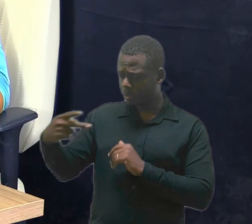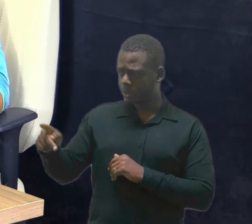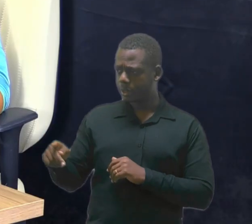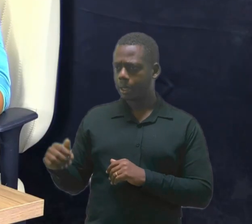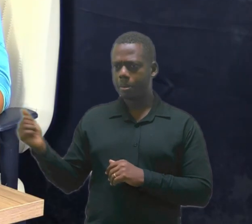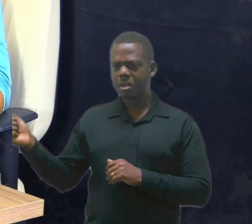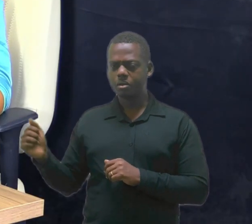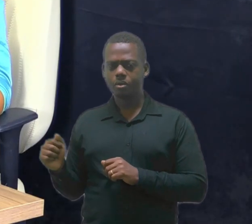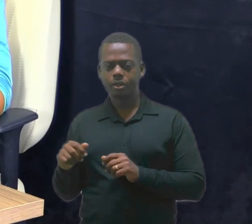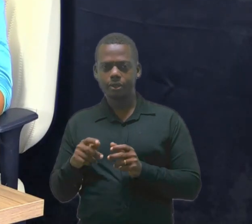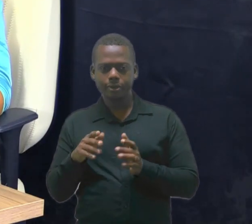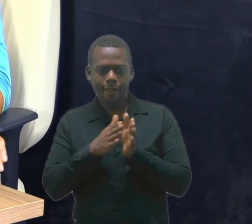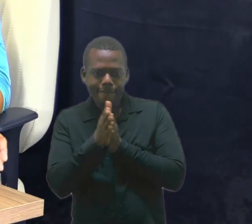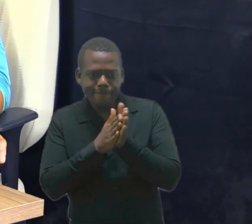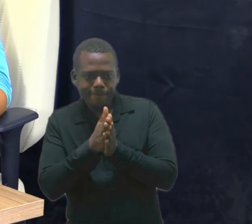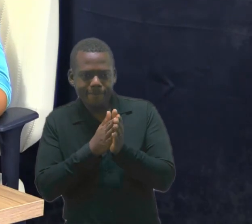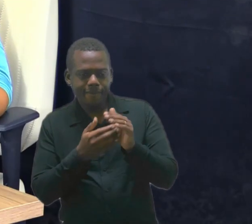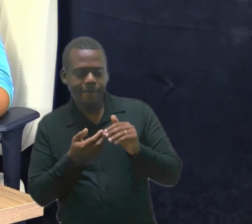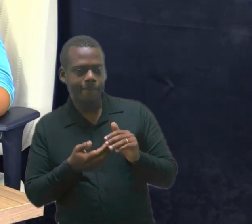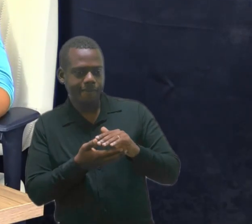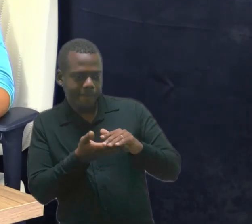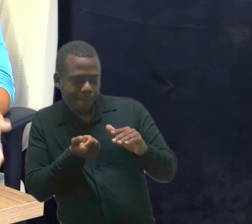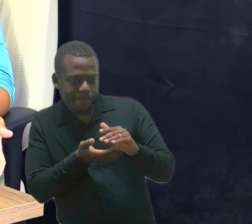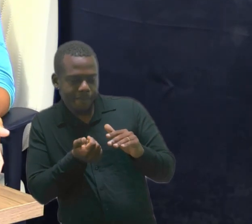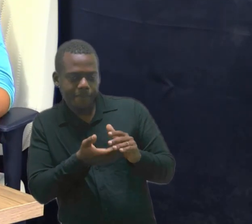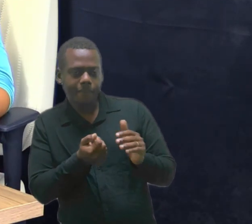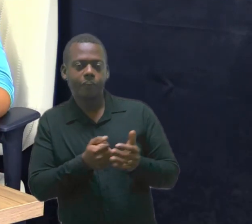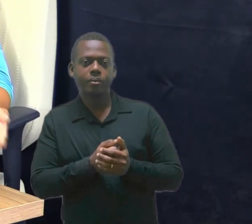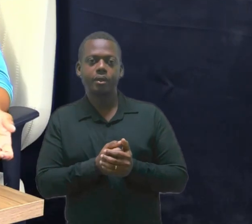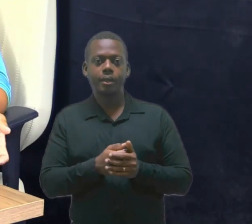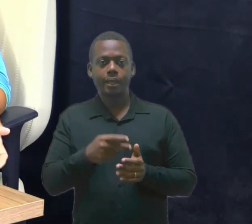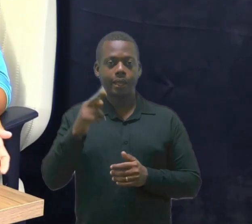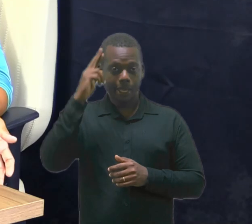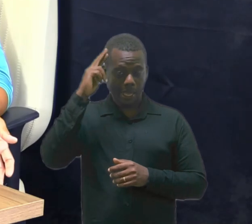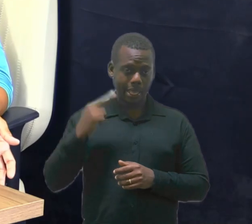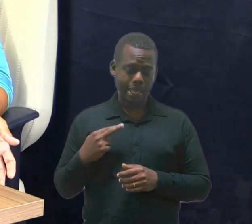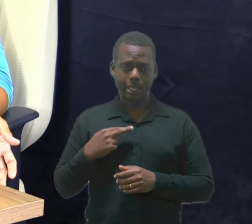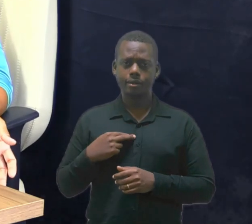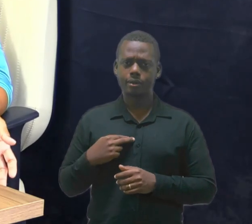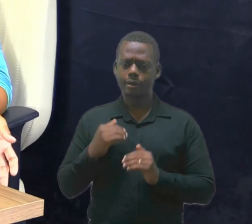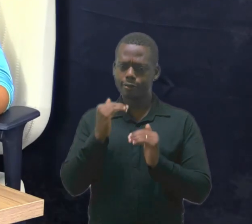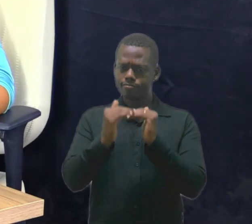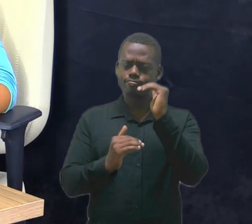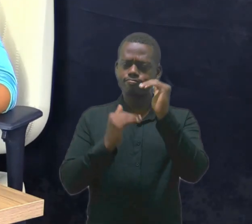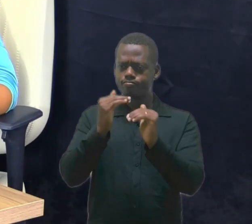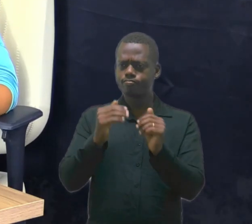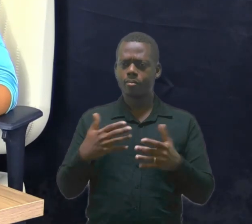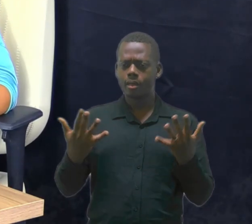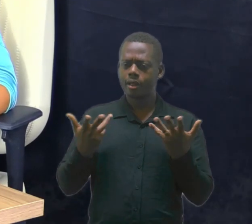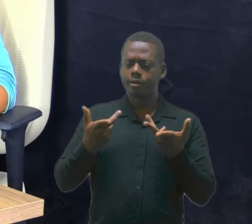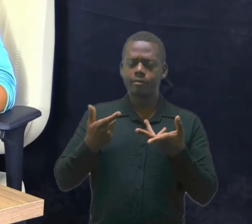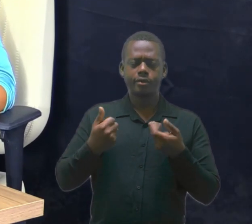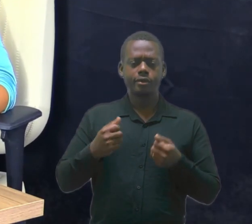e existem pessoas que querem subir na escada do outro, né? Mas cada um construa a sua. E Rita é uma pessoa que construiu a escada. Rita é